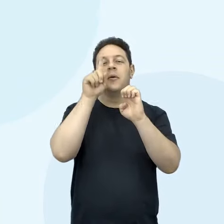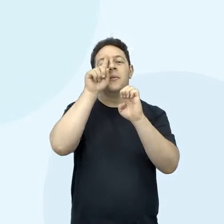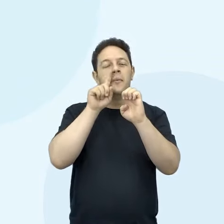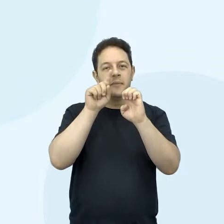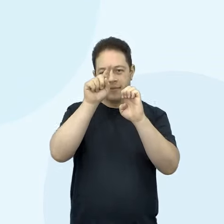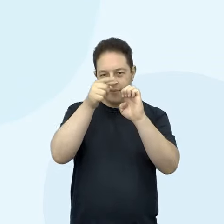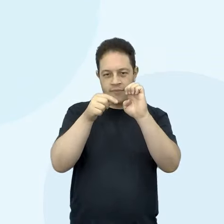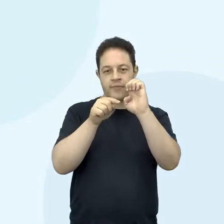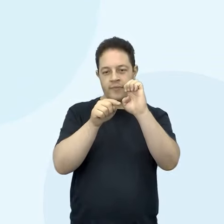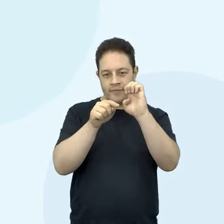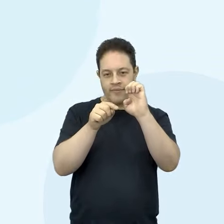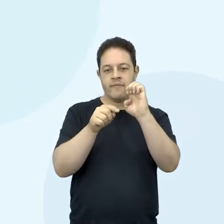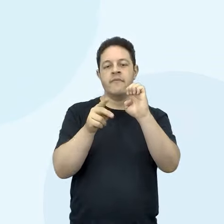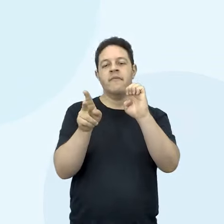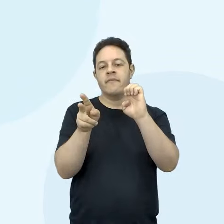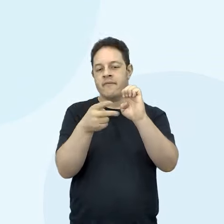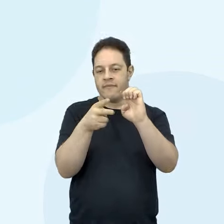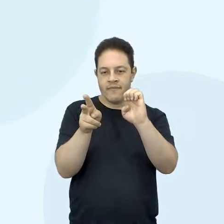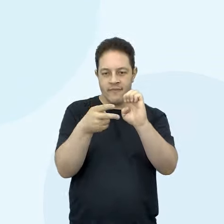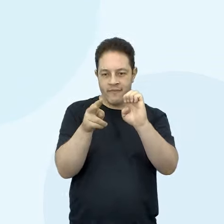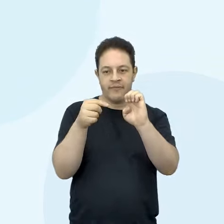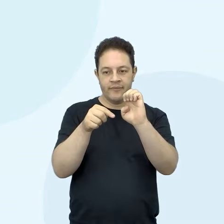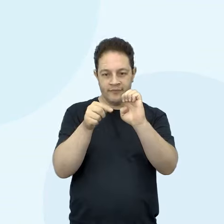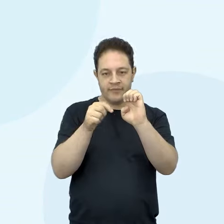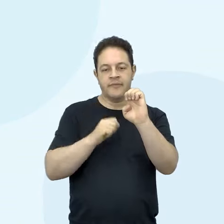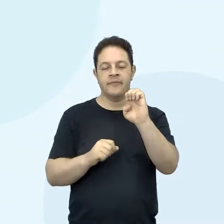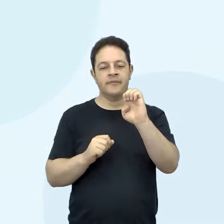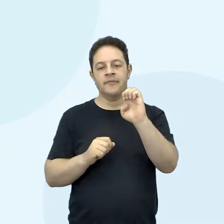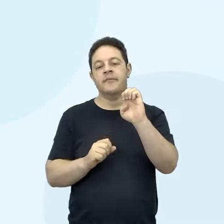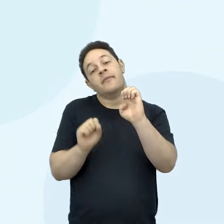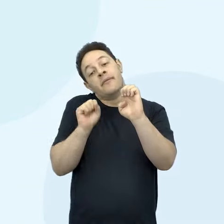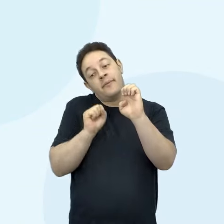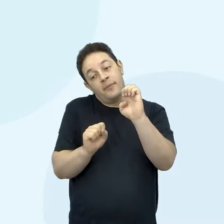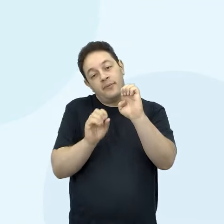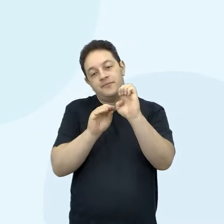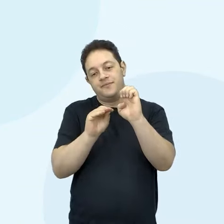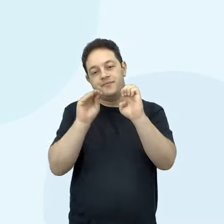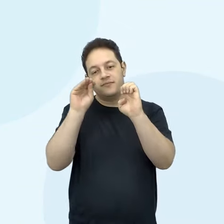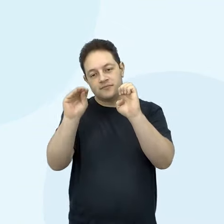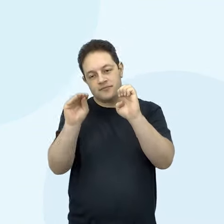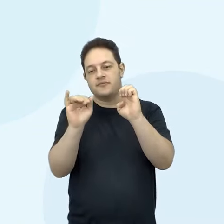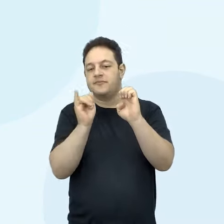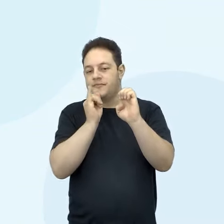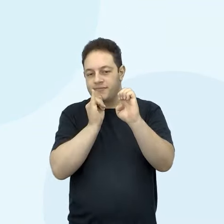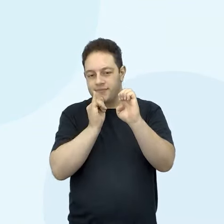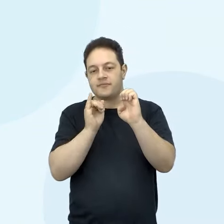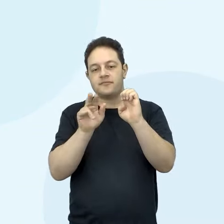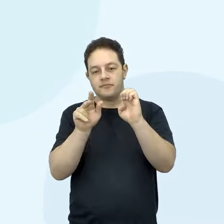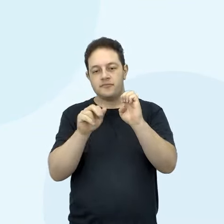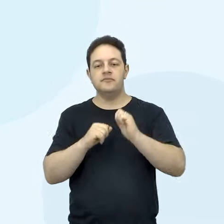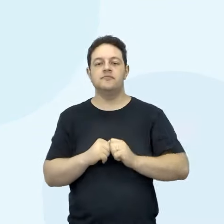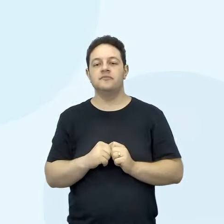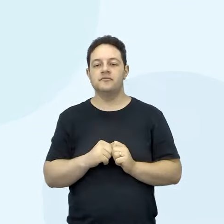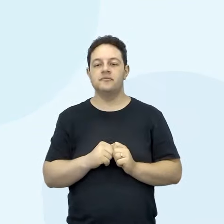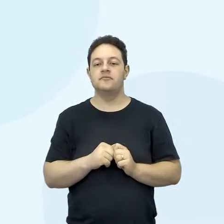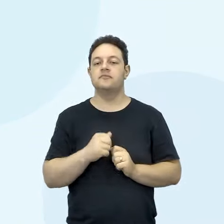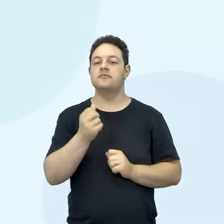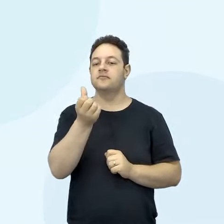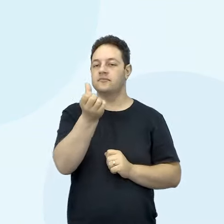incandescente, epsilon', pode ser, ou representarei por